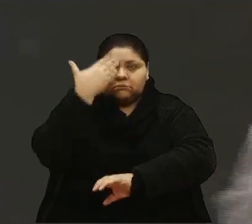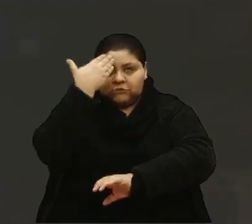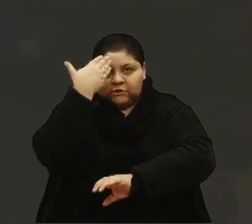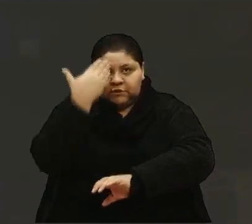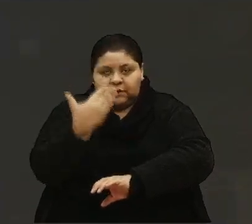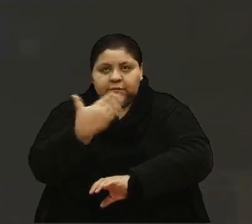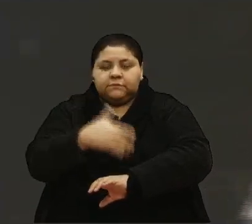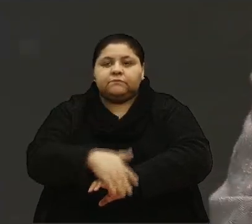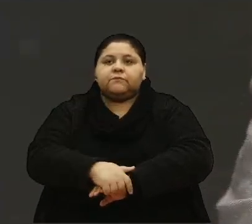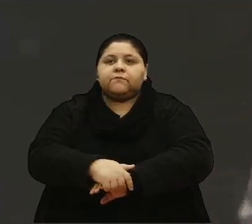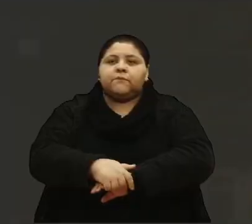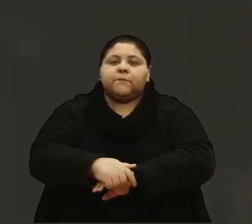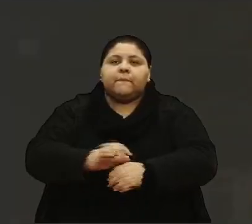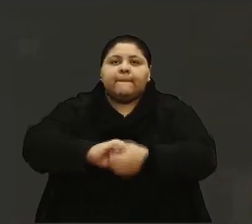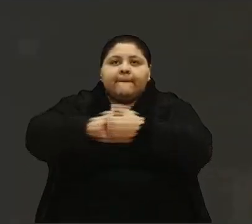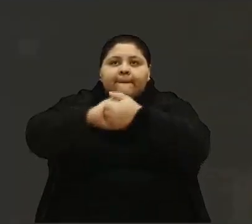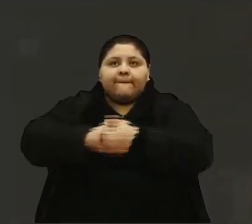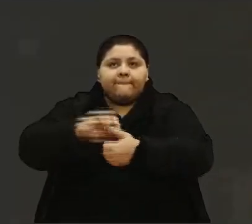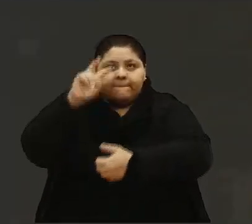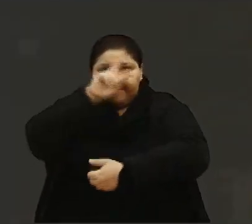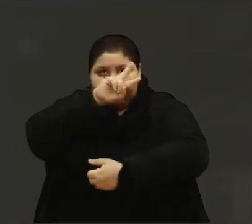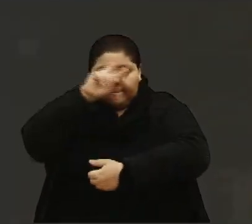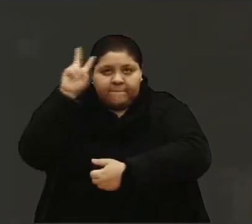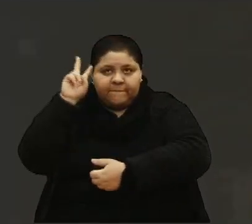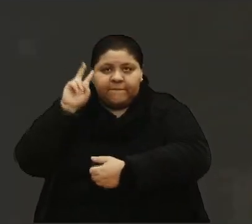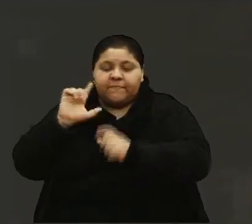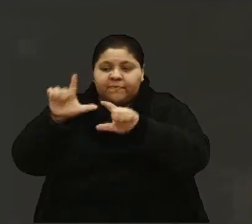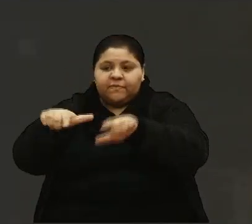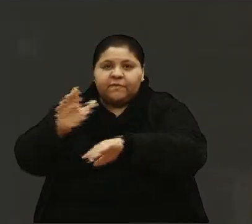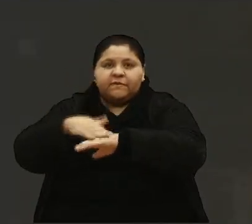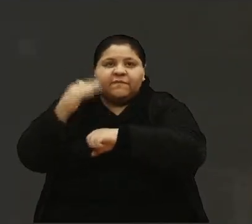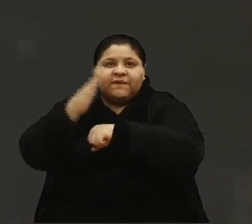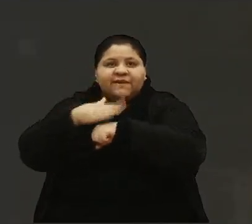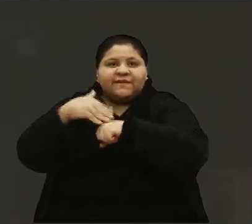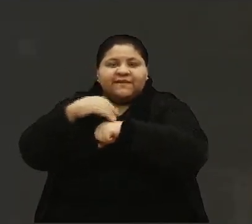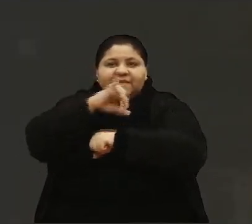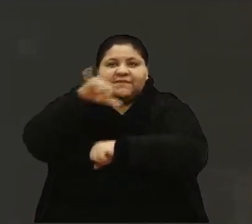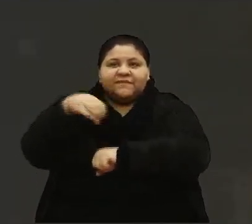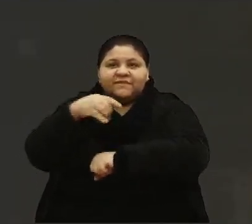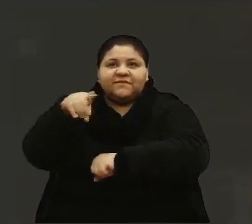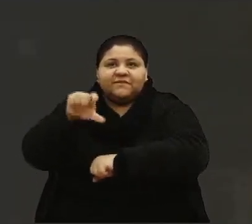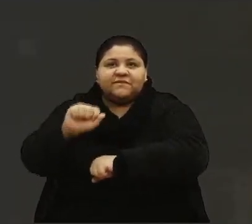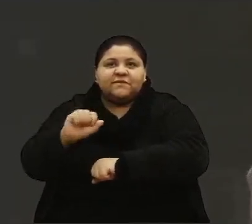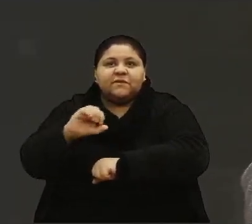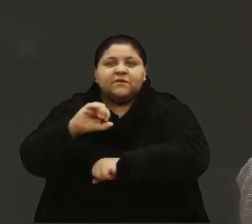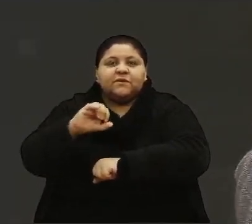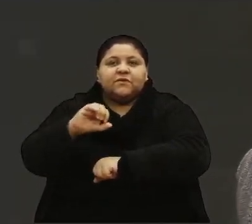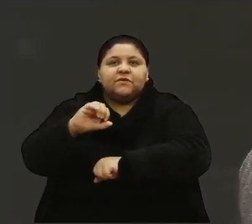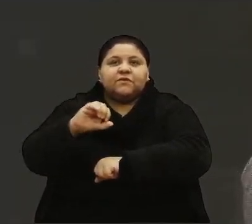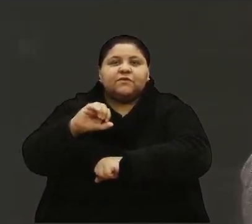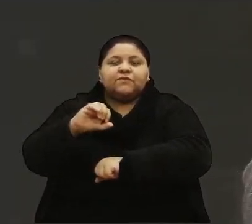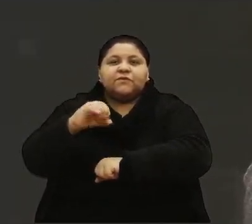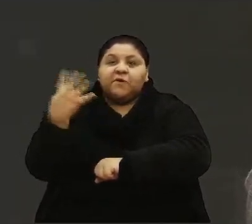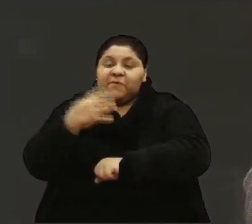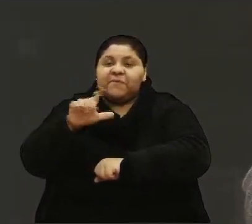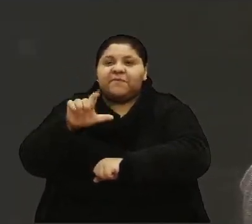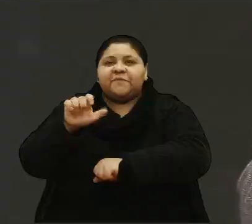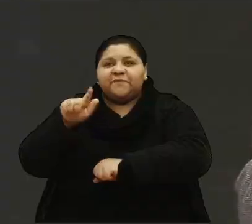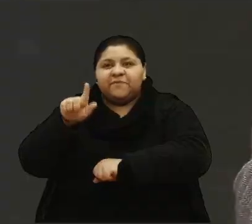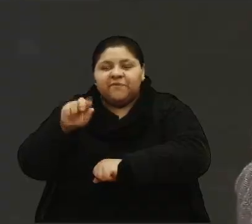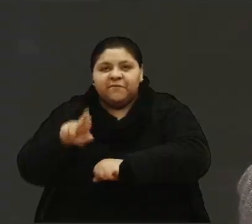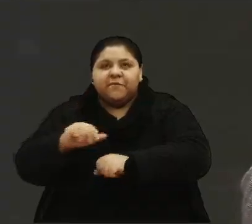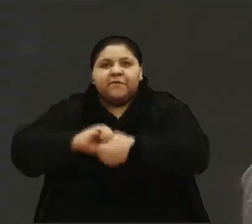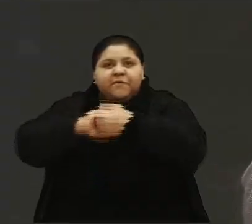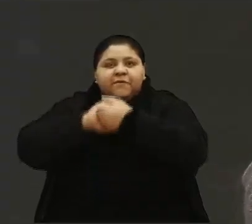Meus cumprimentos ao Velocino, da terra mais querida dessa cidade, São João da Quarta Légua. Meus cumprimentos àqueles que nos acompanham pelas